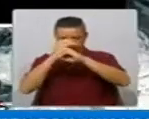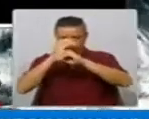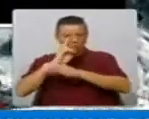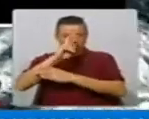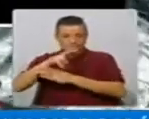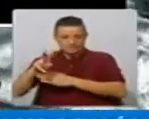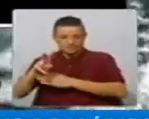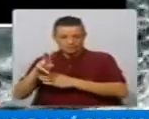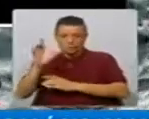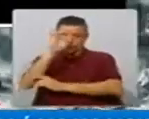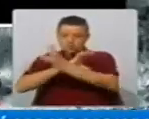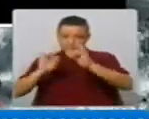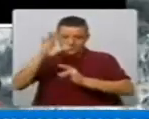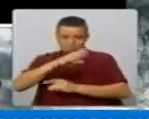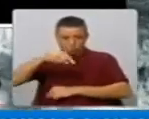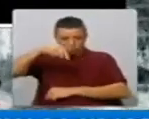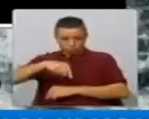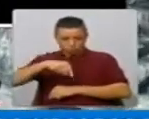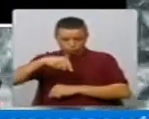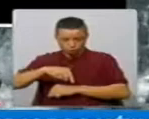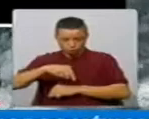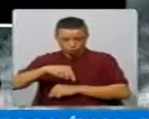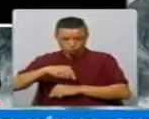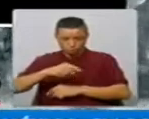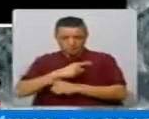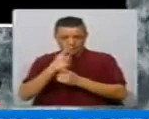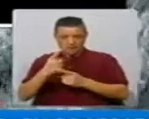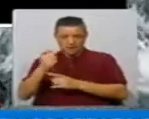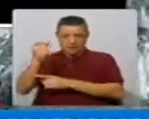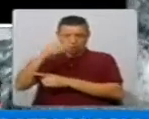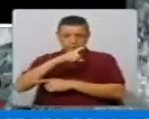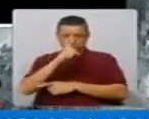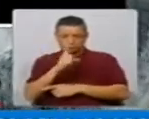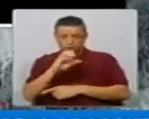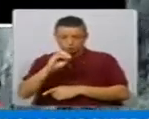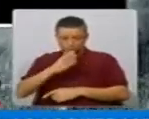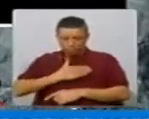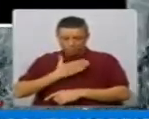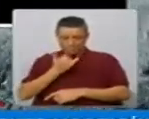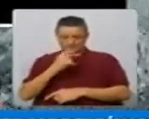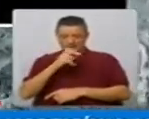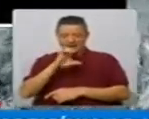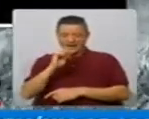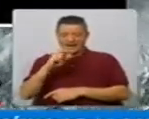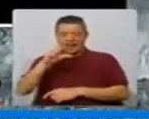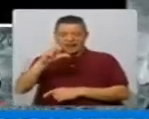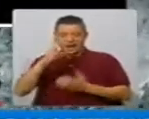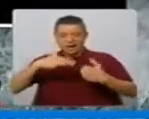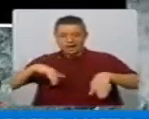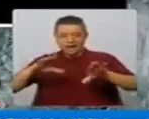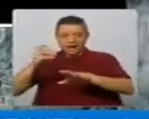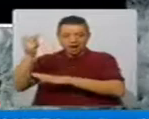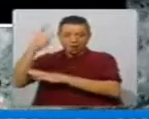Europeu do Sul, conseguiu encontrar precisamente esta luz zodiacal. E agora imagina a proeza tecnológica que é isto. Se esta luz já é